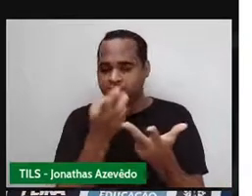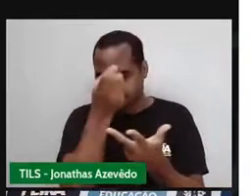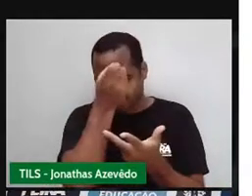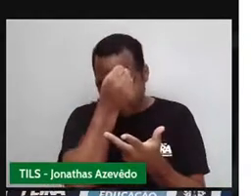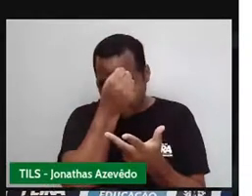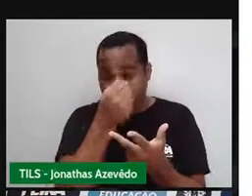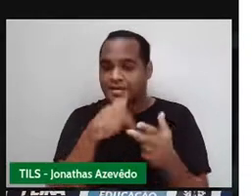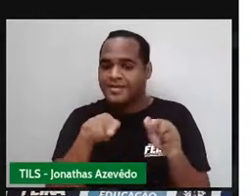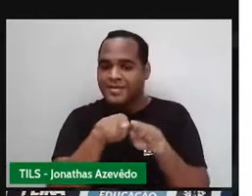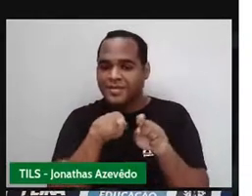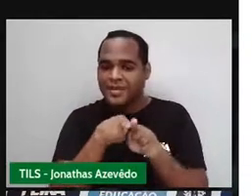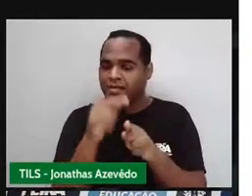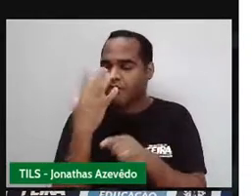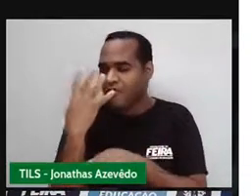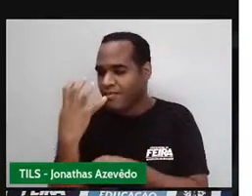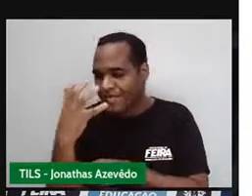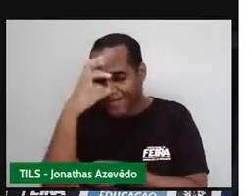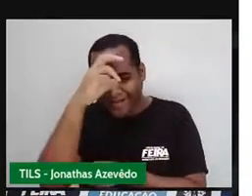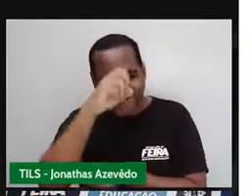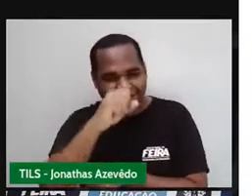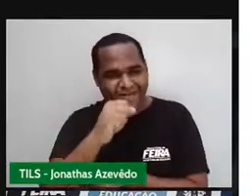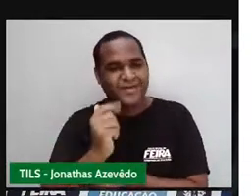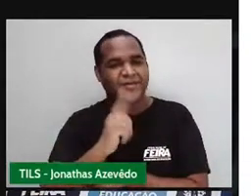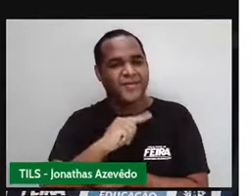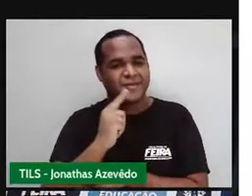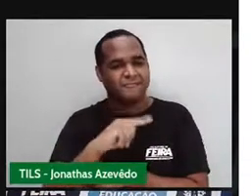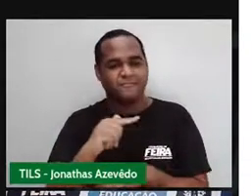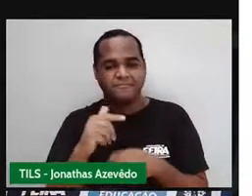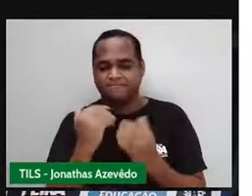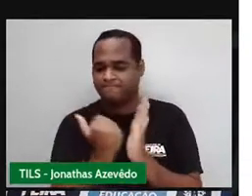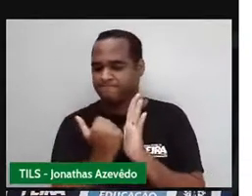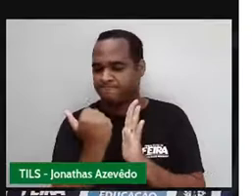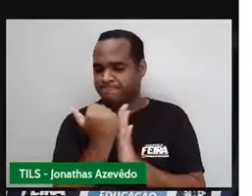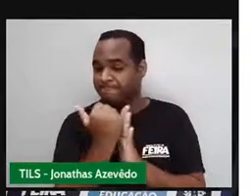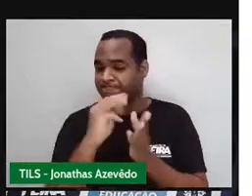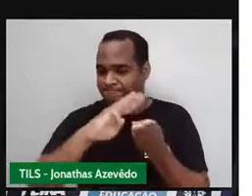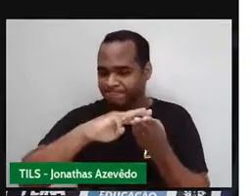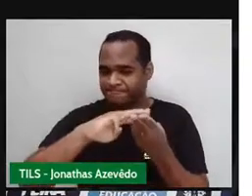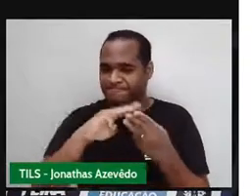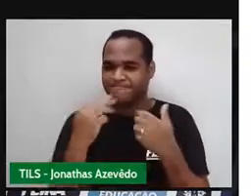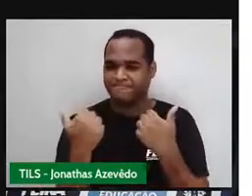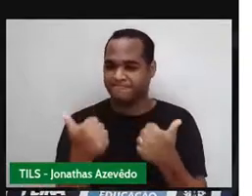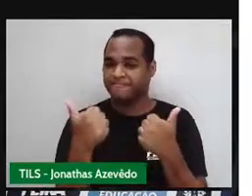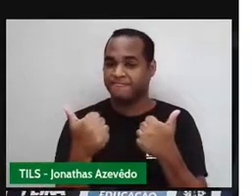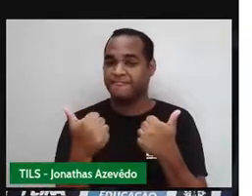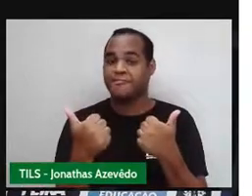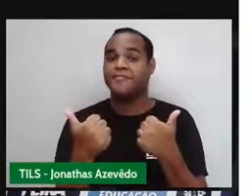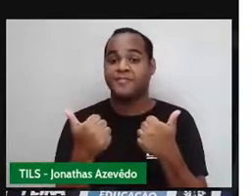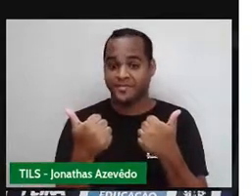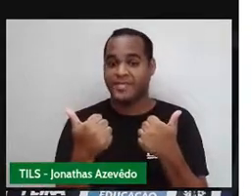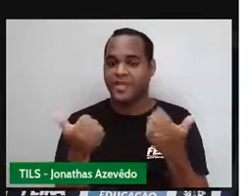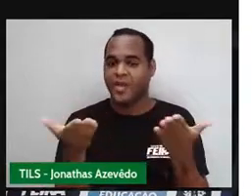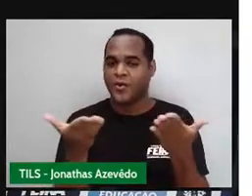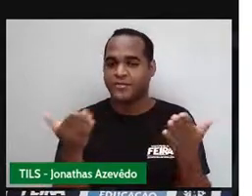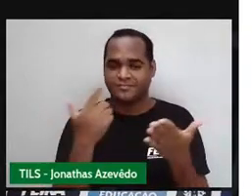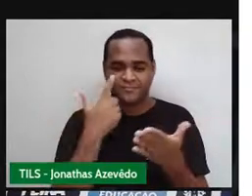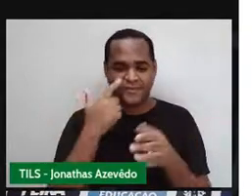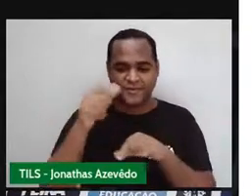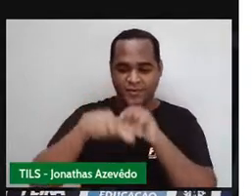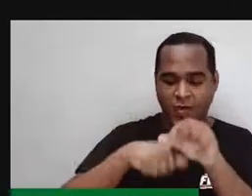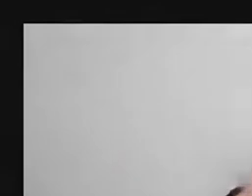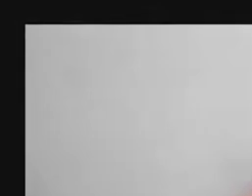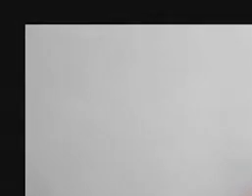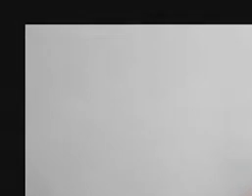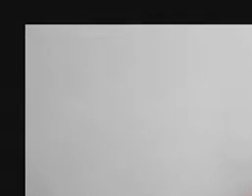conquistar aprender né um pouco mais de Matemática Valeu bom E aí vamos fazer aquela mudança